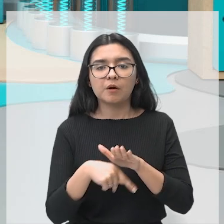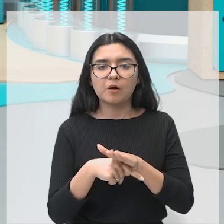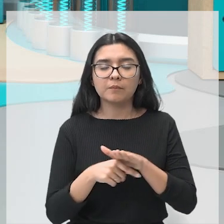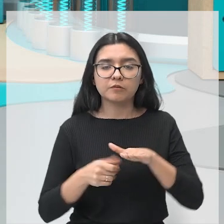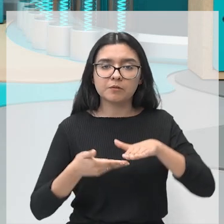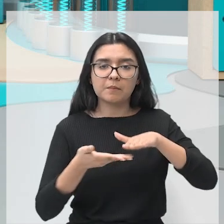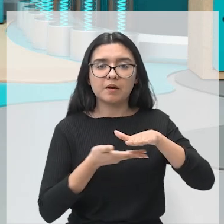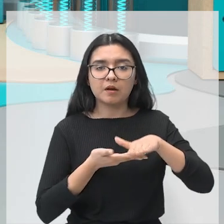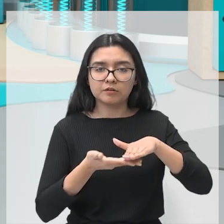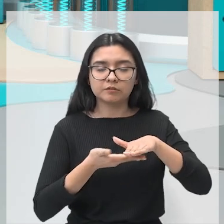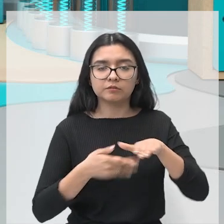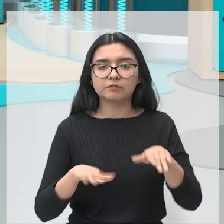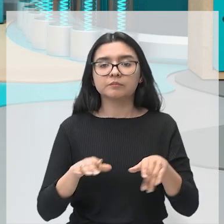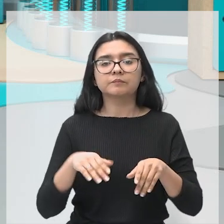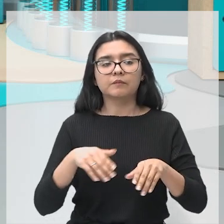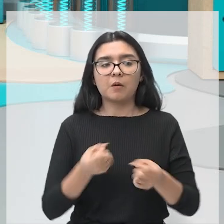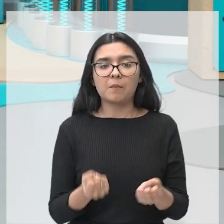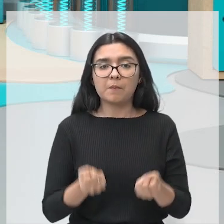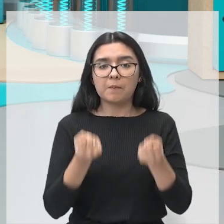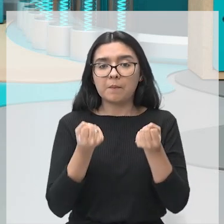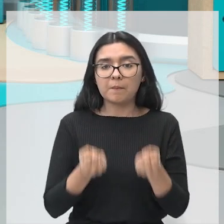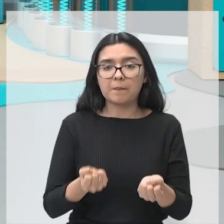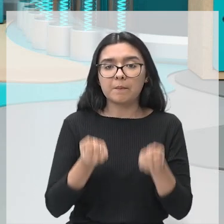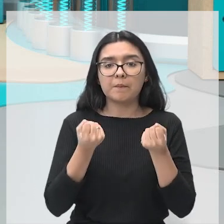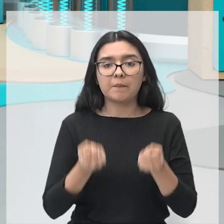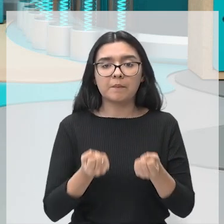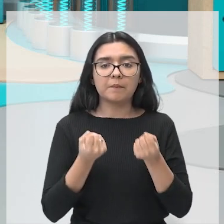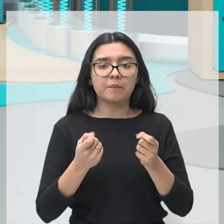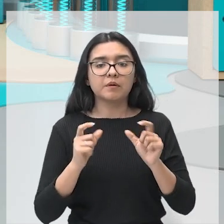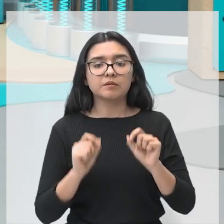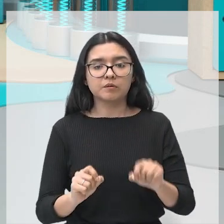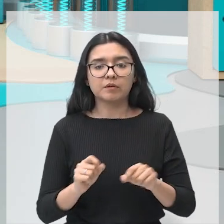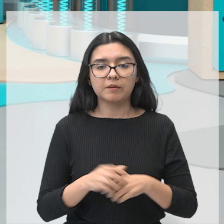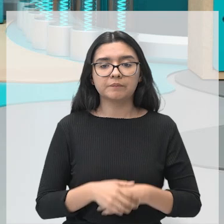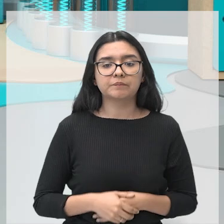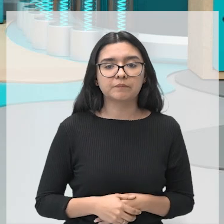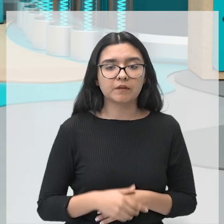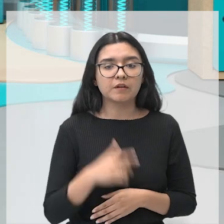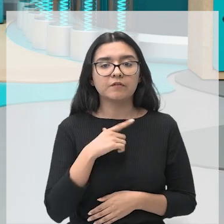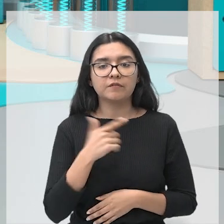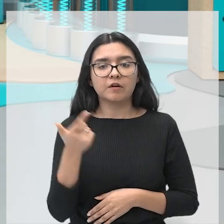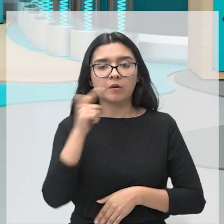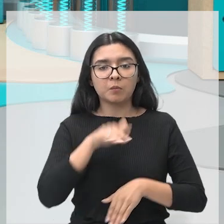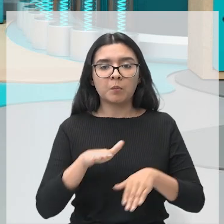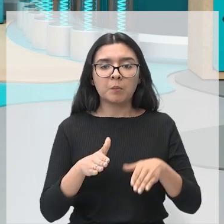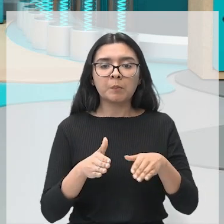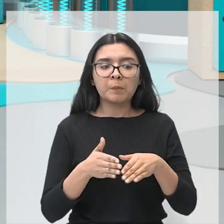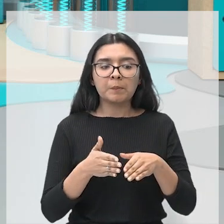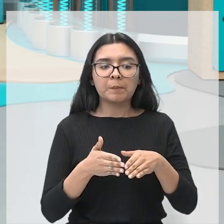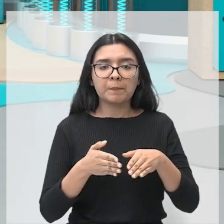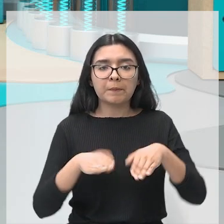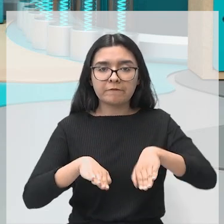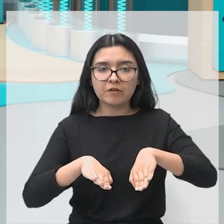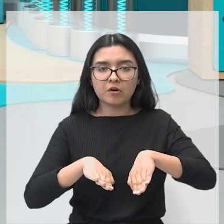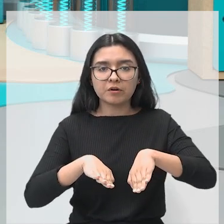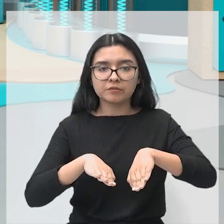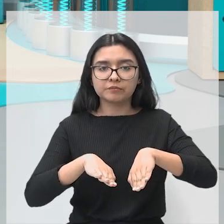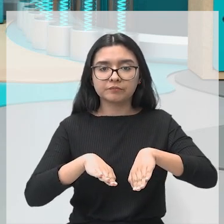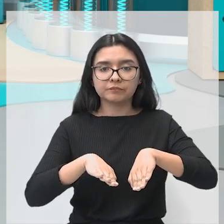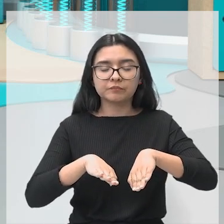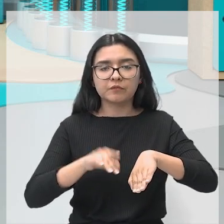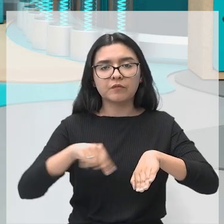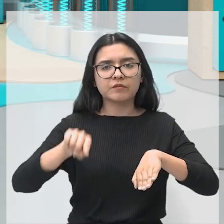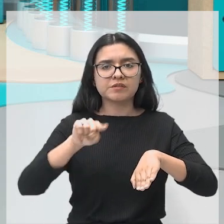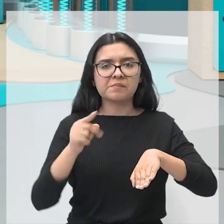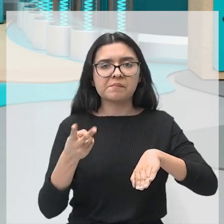calcanhar e o peso é jogado para a banda externa do pé. O indivíduo vai pisar mais para fora, tá bom? Talvez vocês